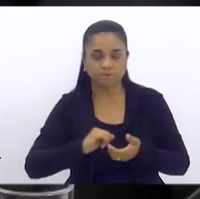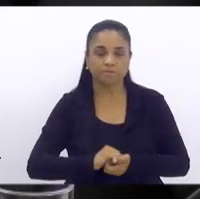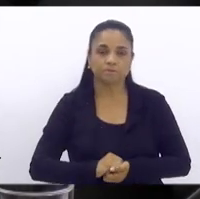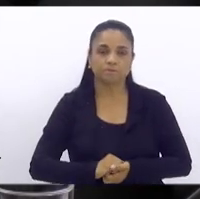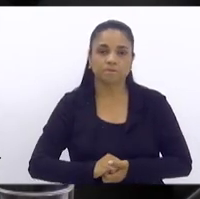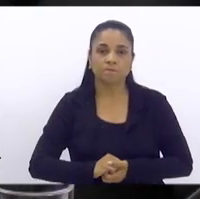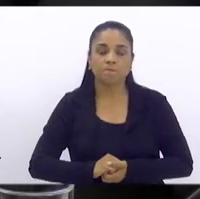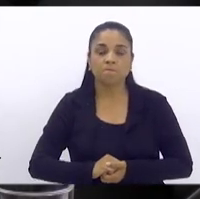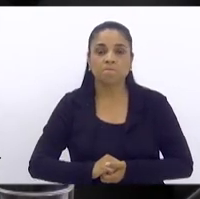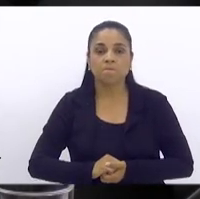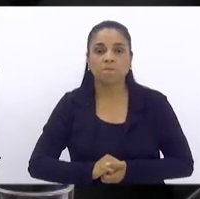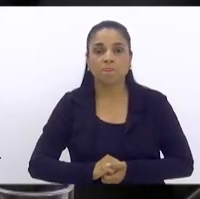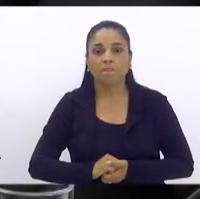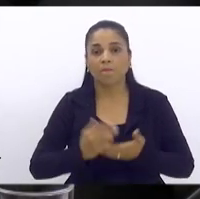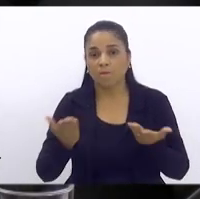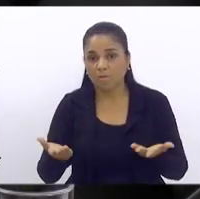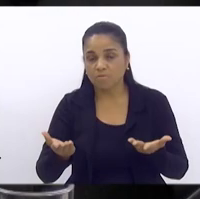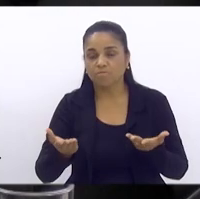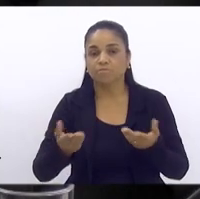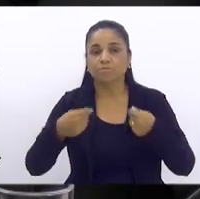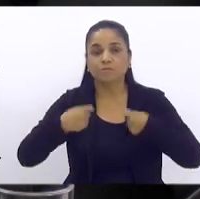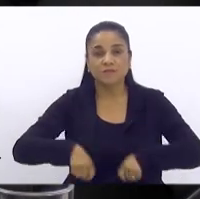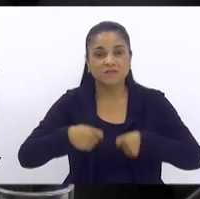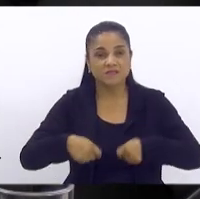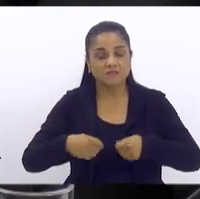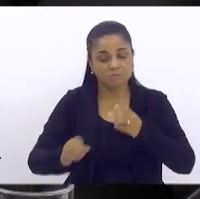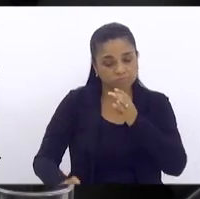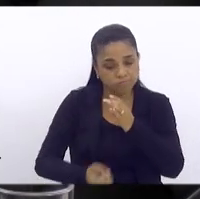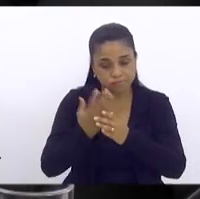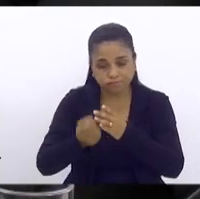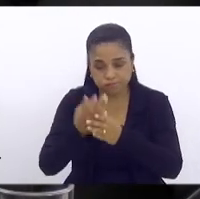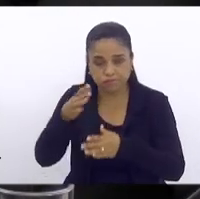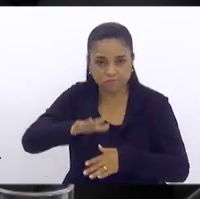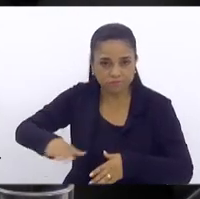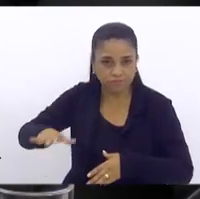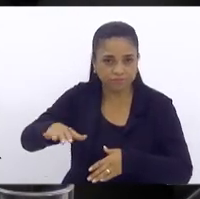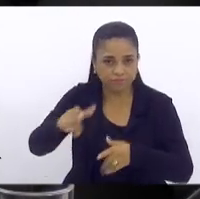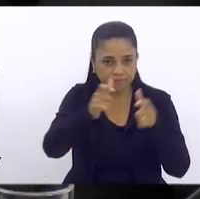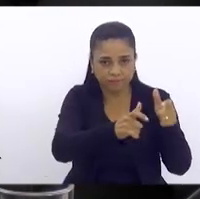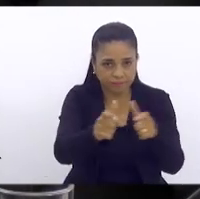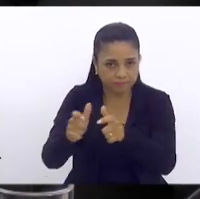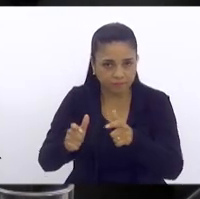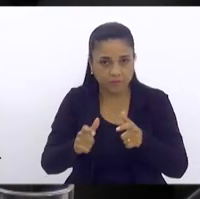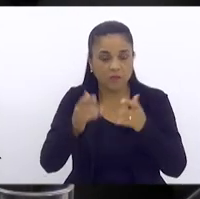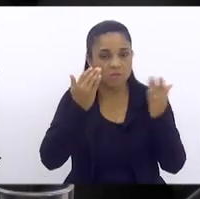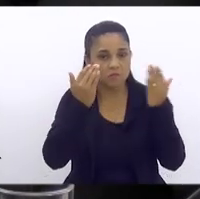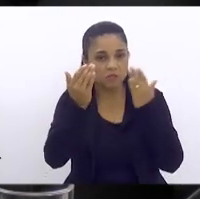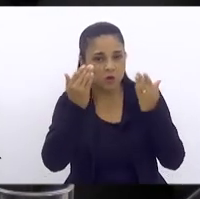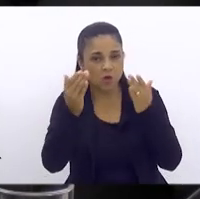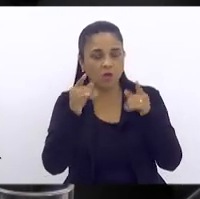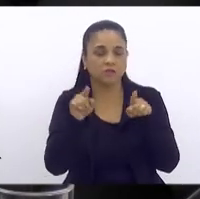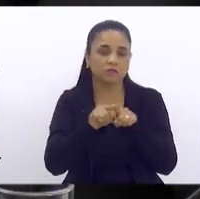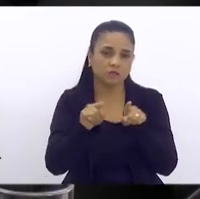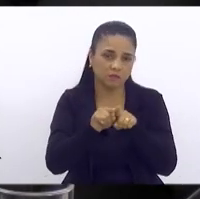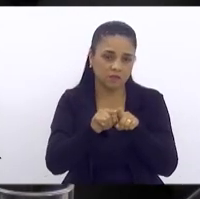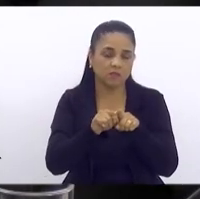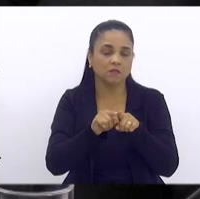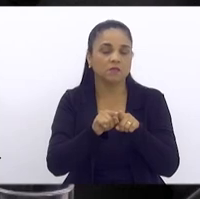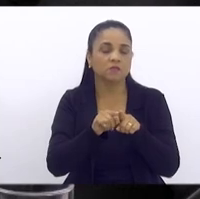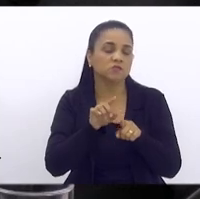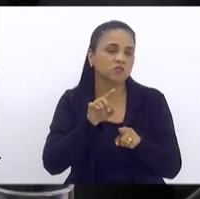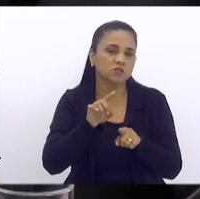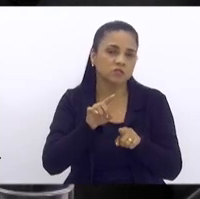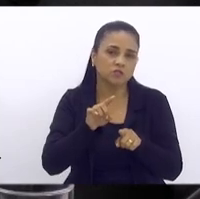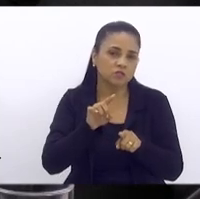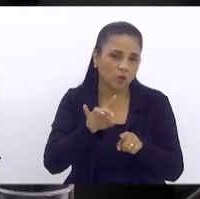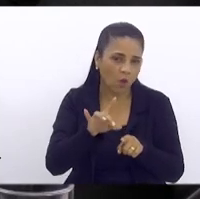é exatamente esse ponto, né? Precisam se criar mais espaços para atenção social e psicológica da mulher, não só a delegacia, né? E